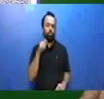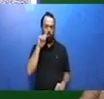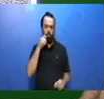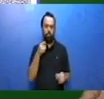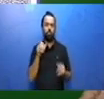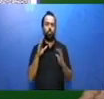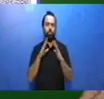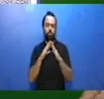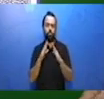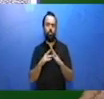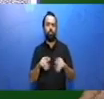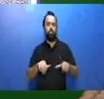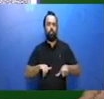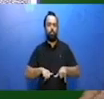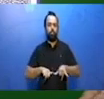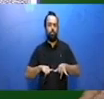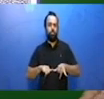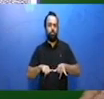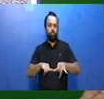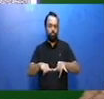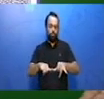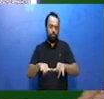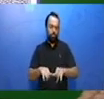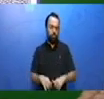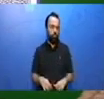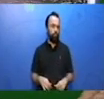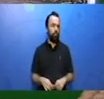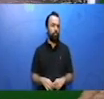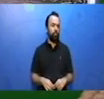Padaria, mercado, muito bem.